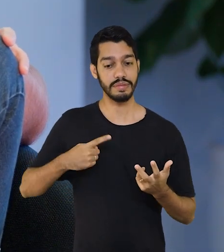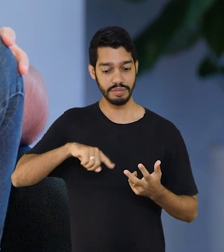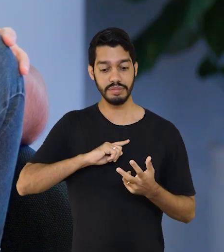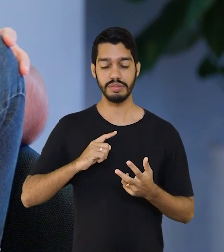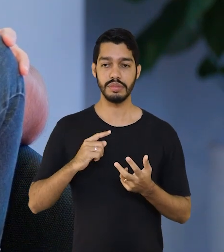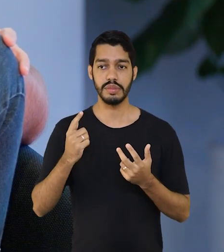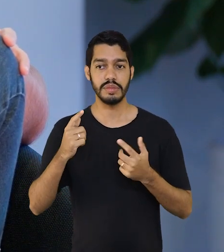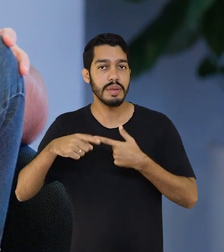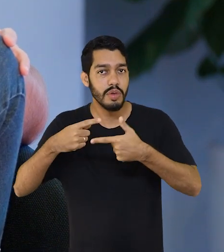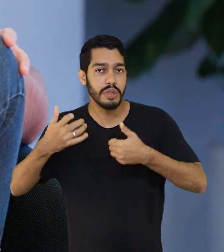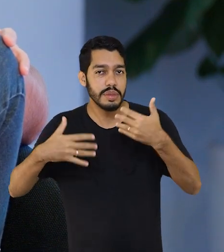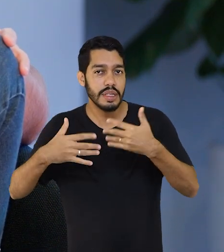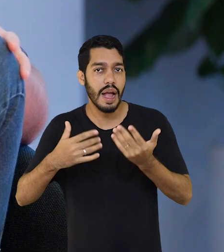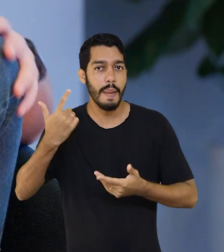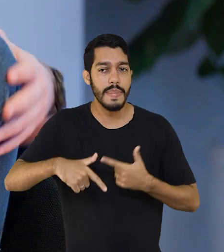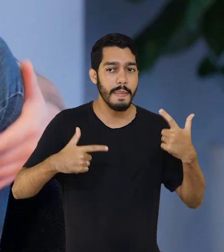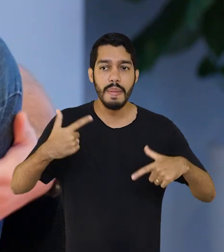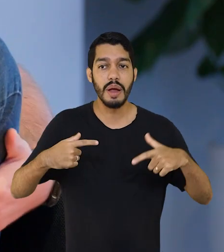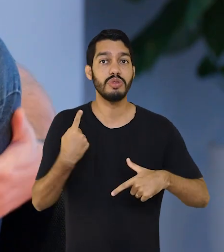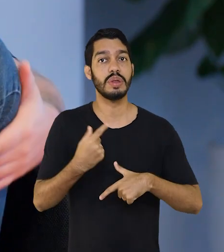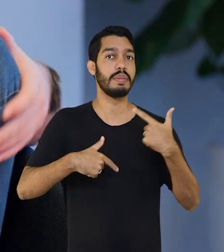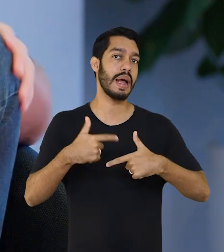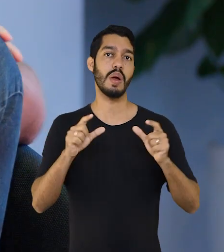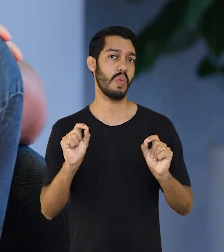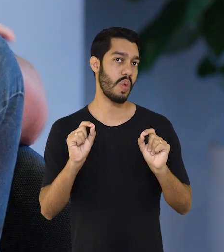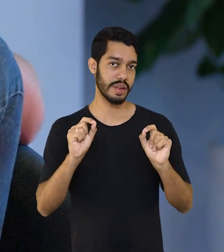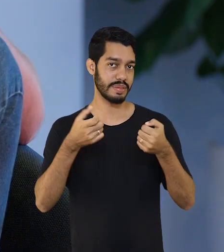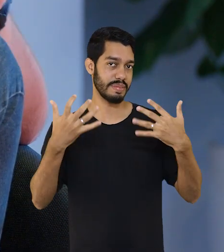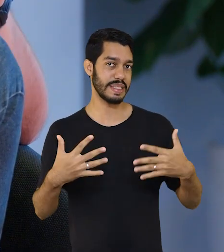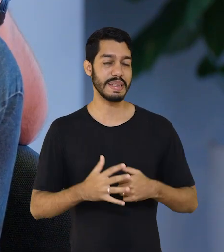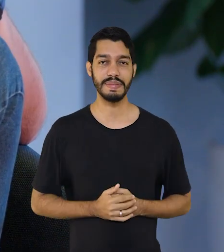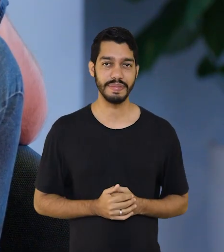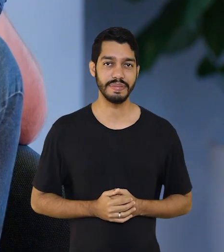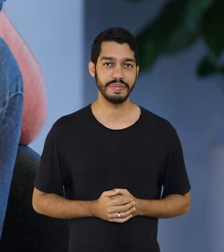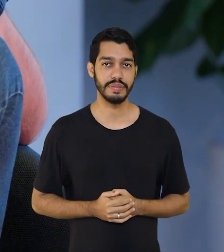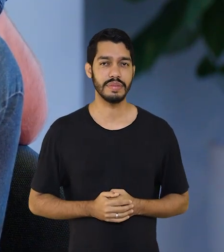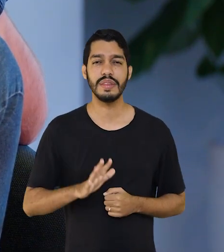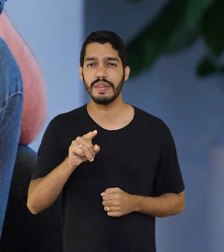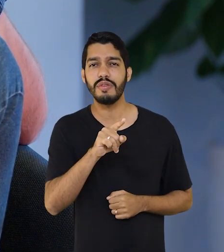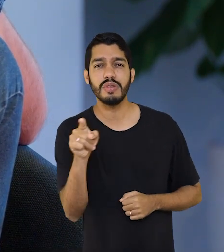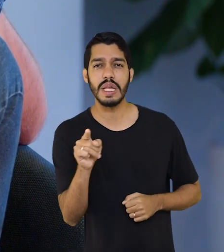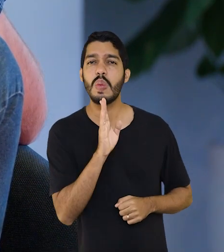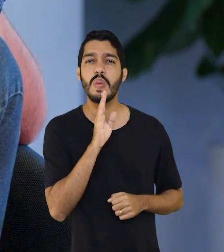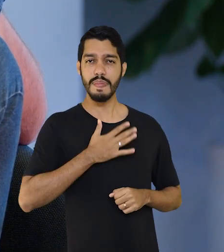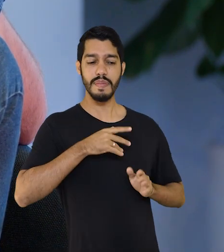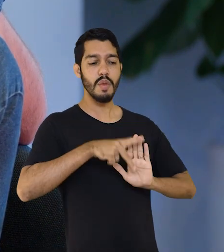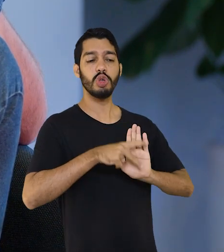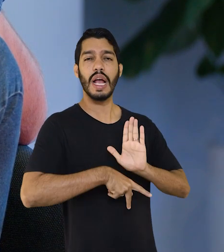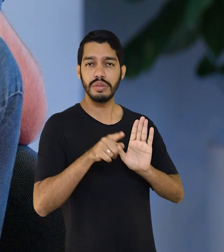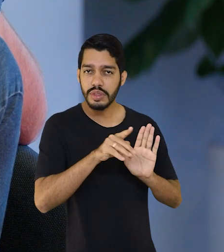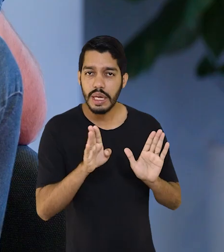pouquinho mais sobre o que a gente está fazendo. Só para eu entender, quem é que conhece a Winning, levanta a